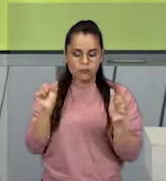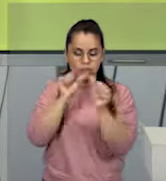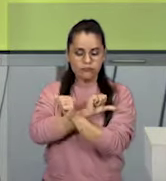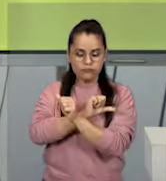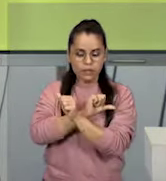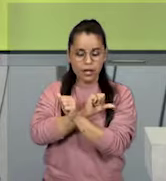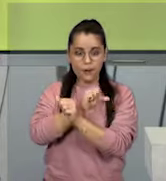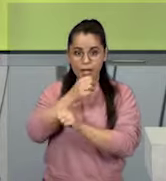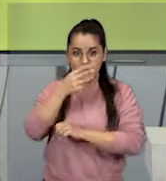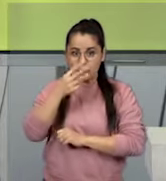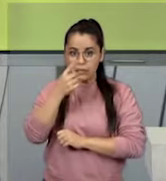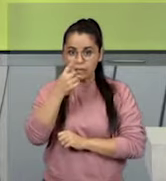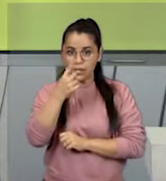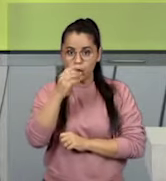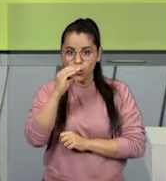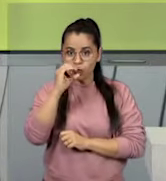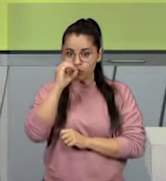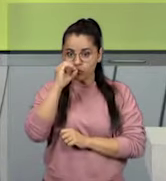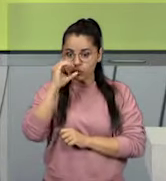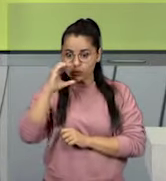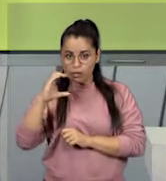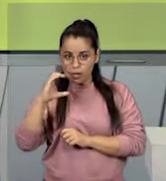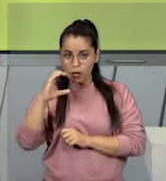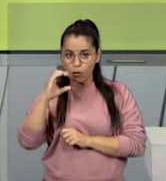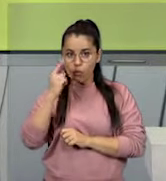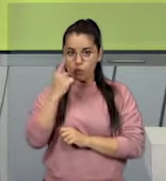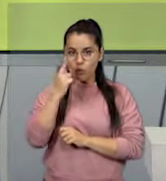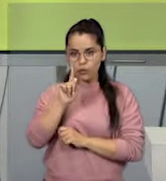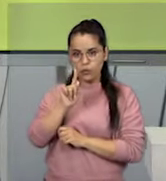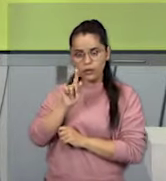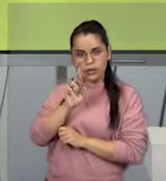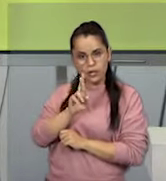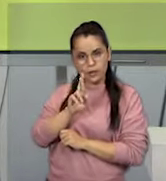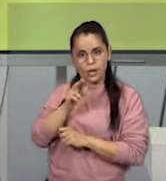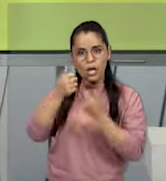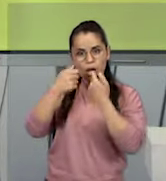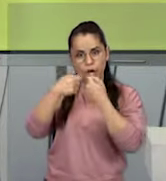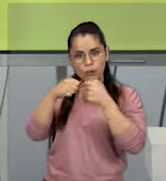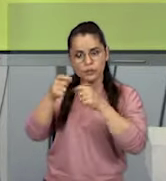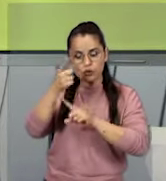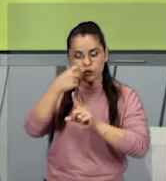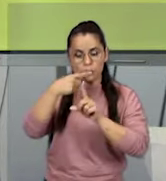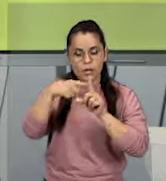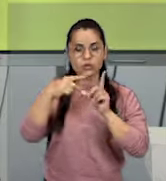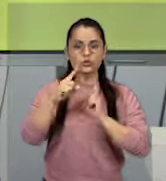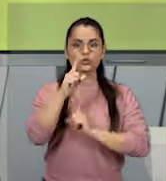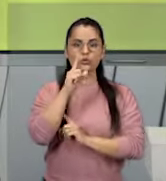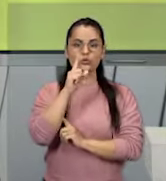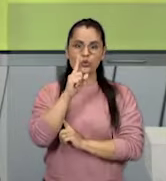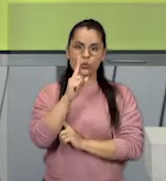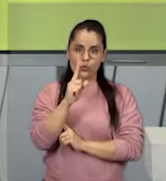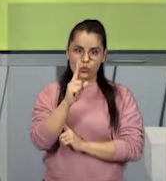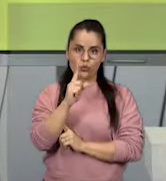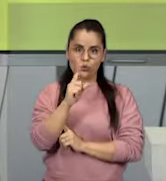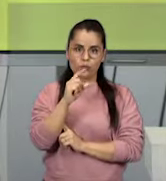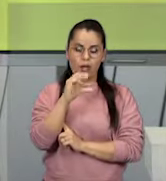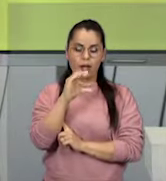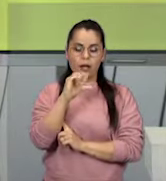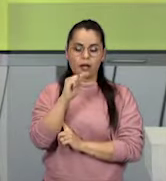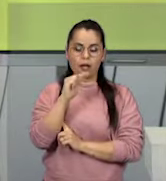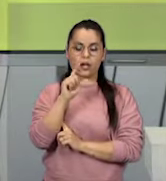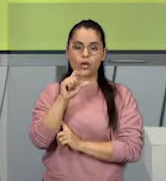31° esse um grama de água você gasta uma caloria Então essa energia necessária